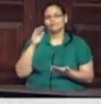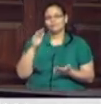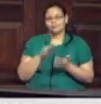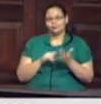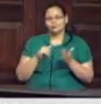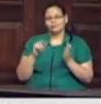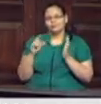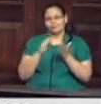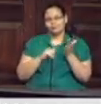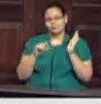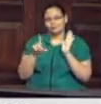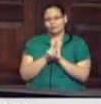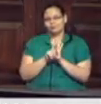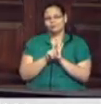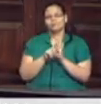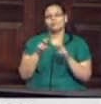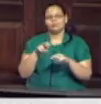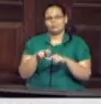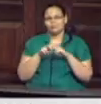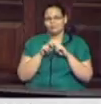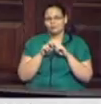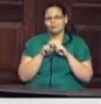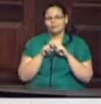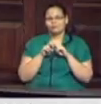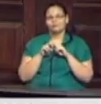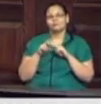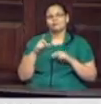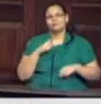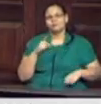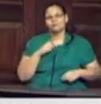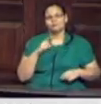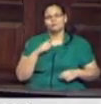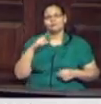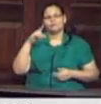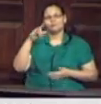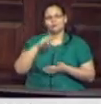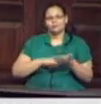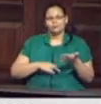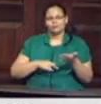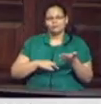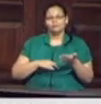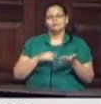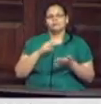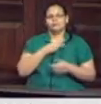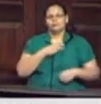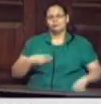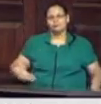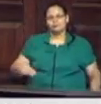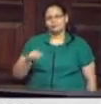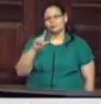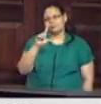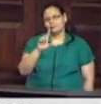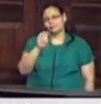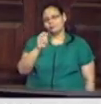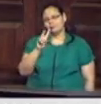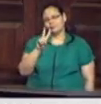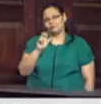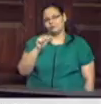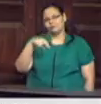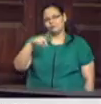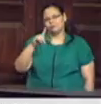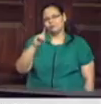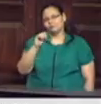mesma, função de uma medida liminar do ministro Lewandowski, em janeiro deste